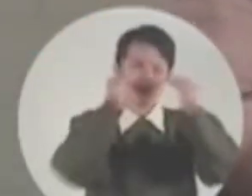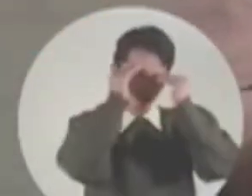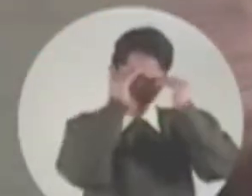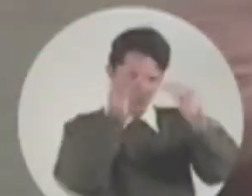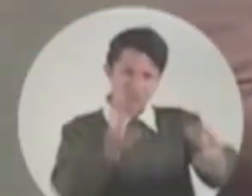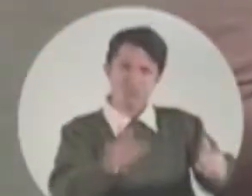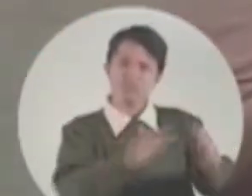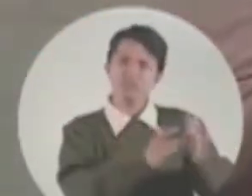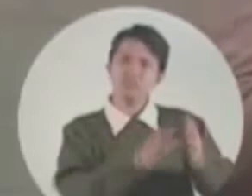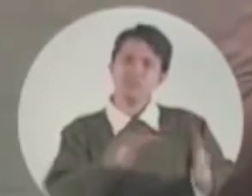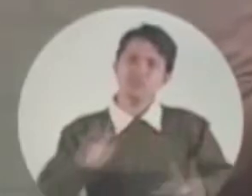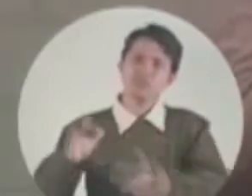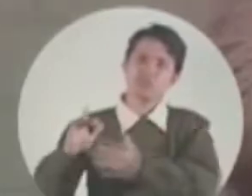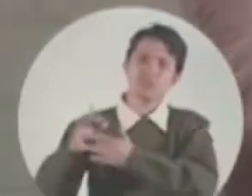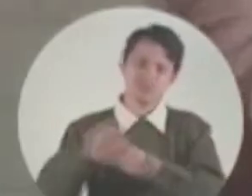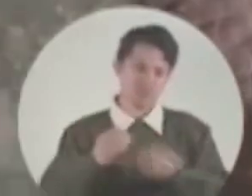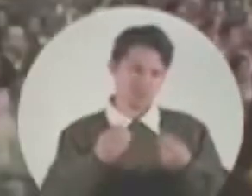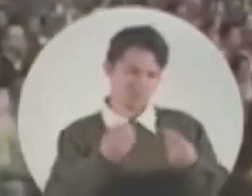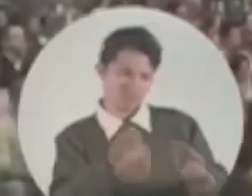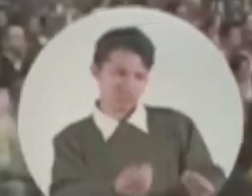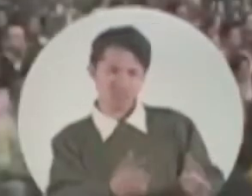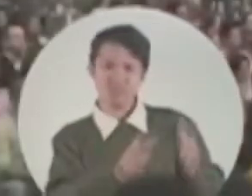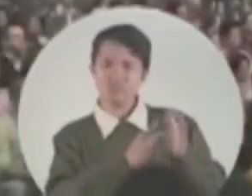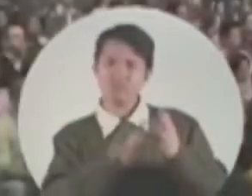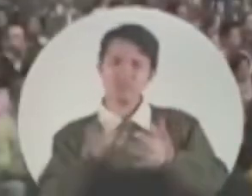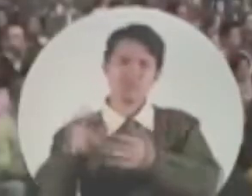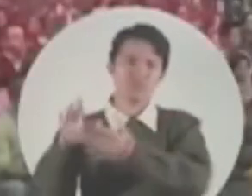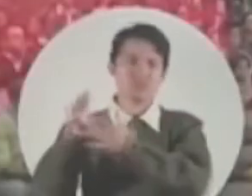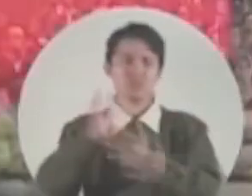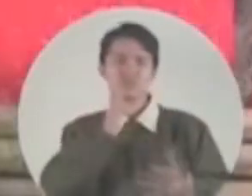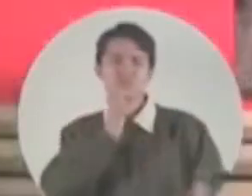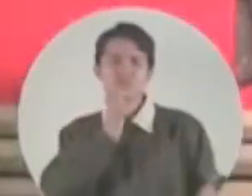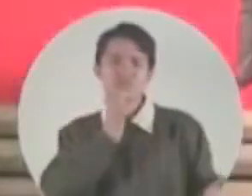Havia liberalidade prazerosa.